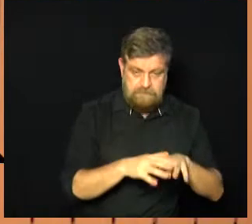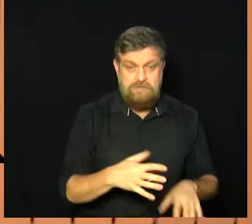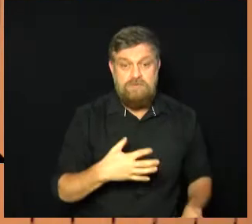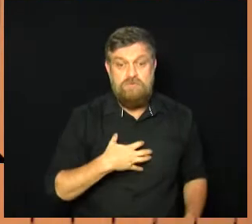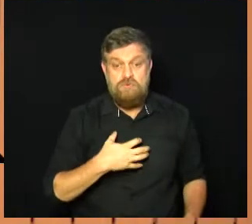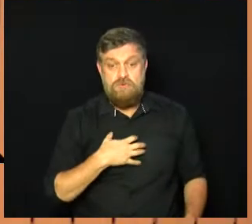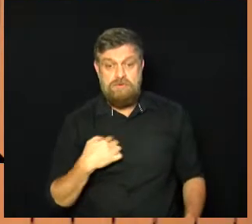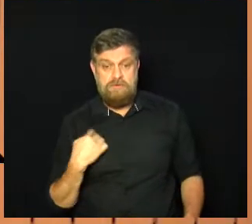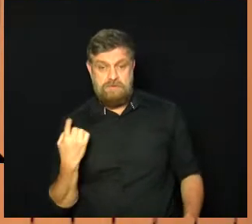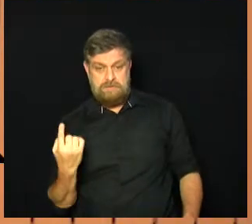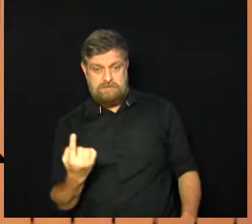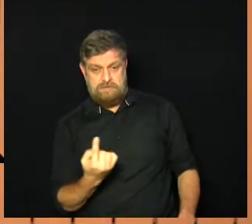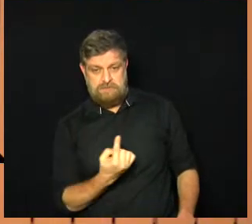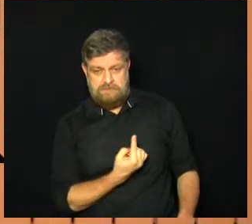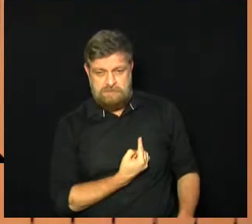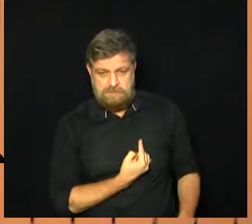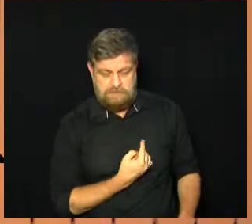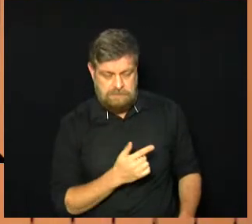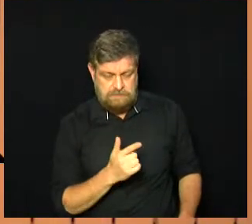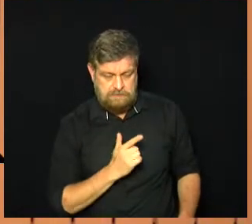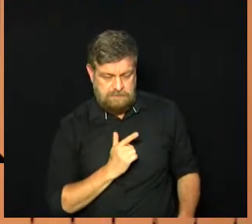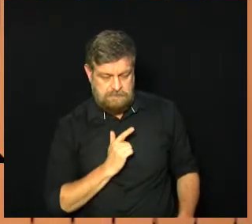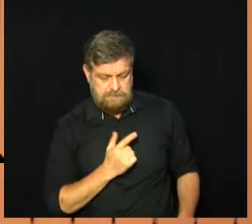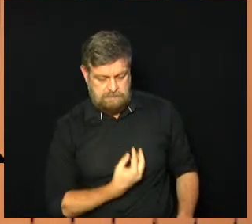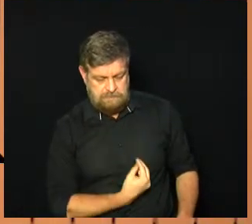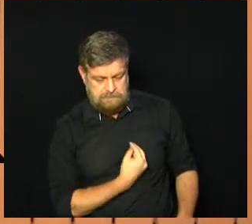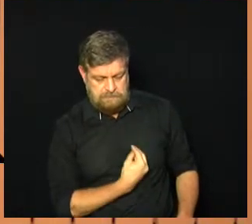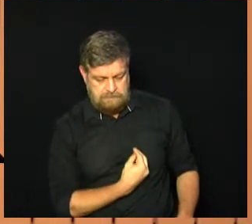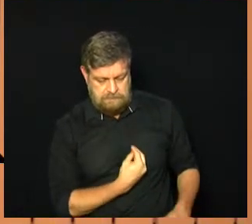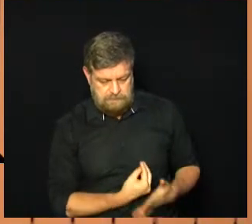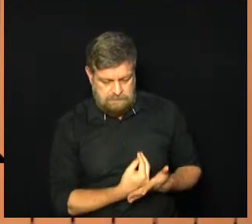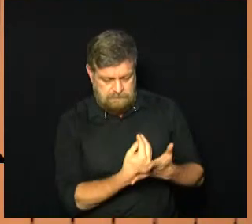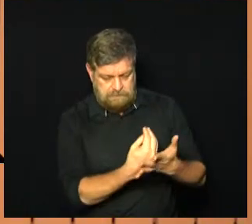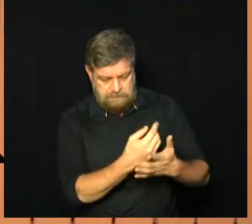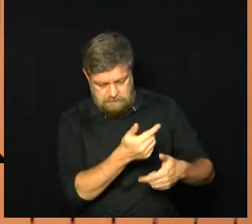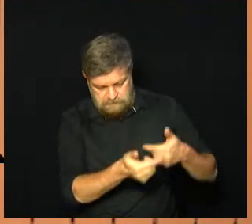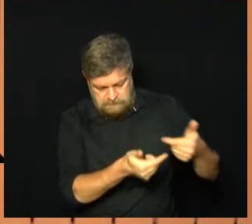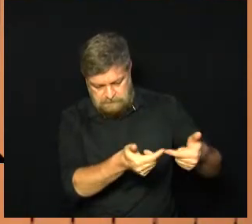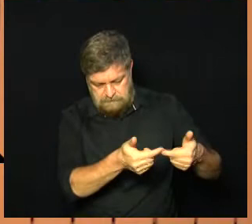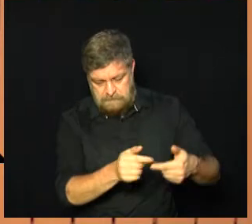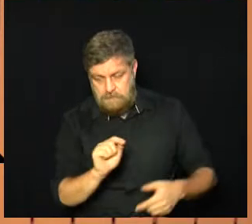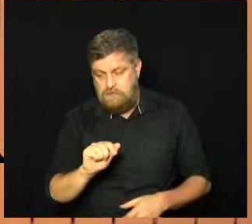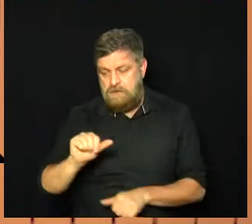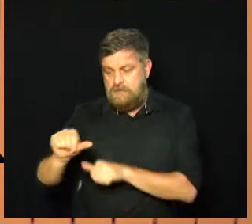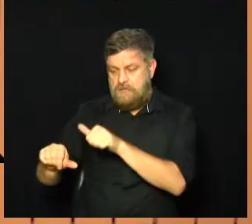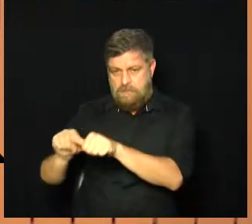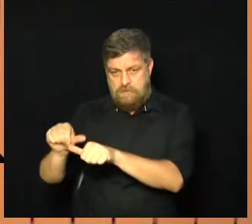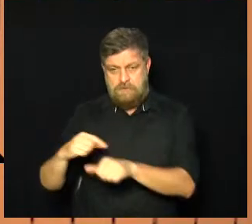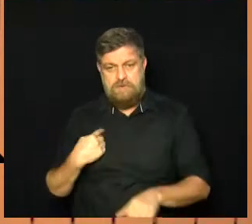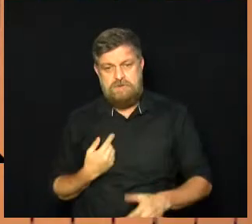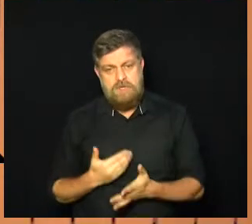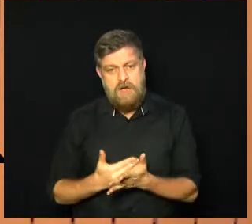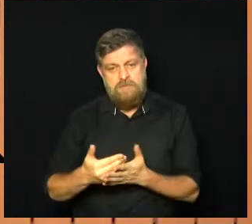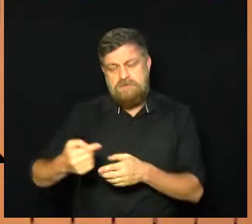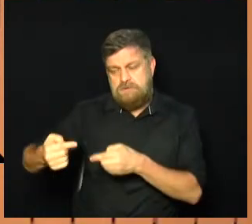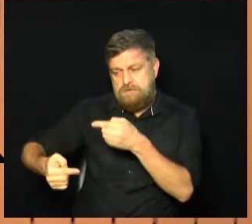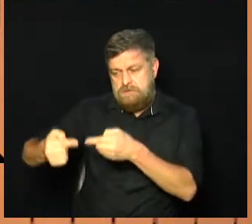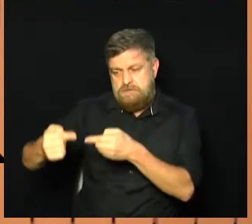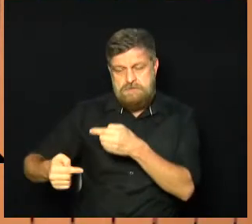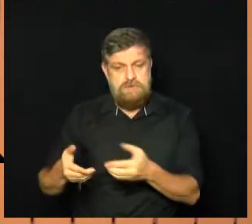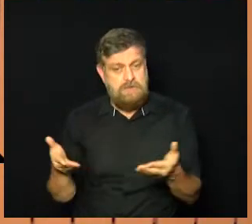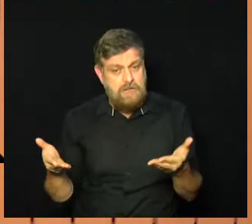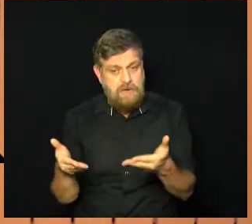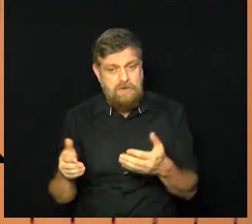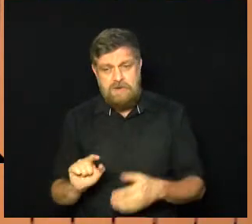que a gente tem vivido, trabalhado. Uma das coisas que mudou, e que a gente começou a discutir agora, é